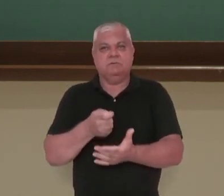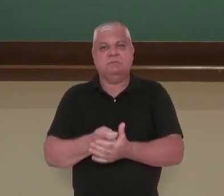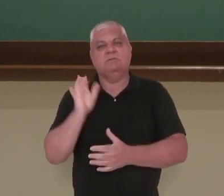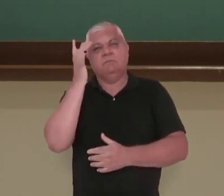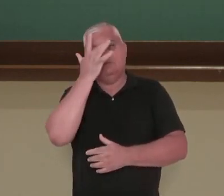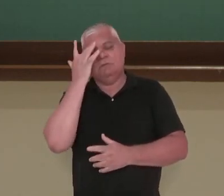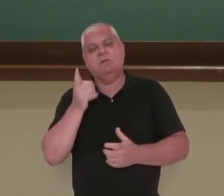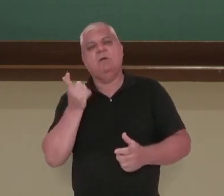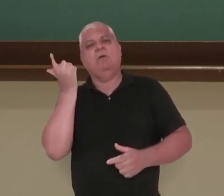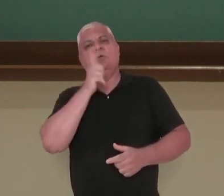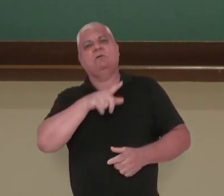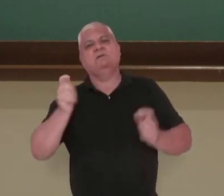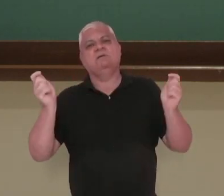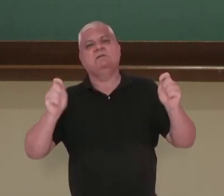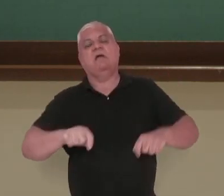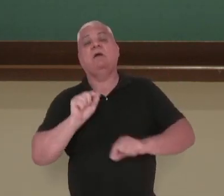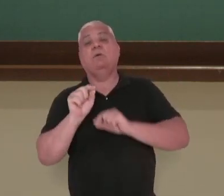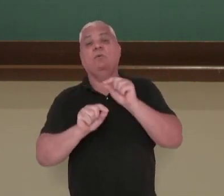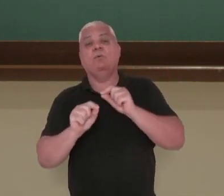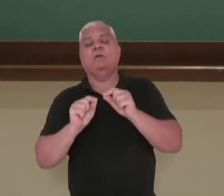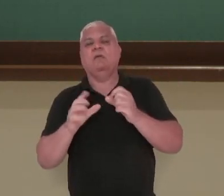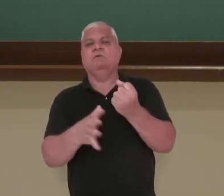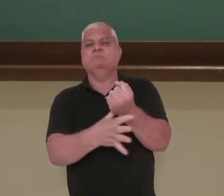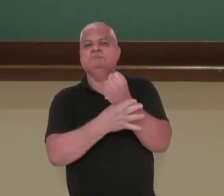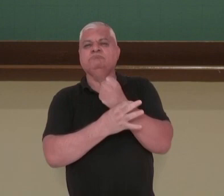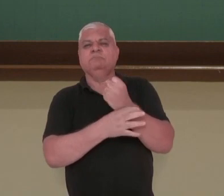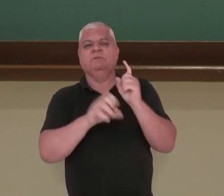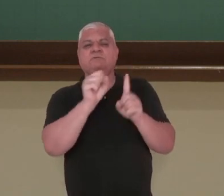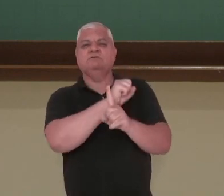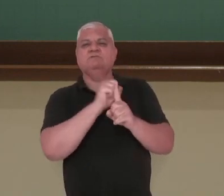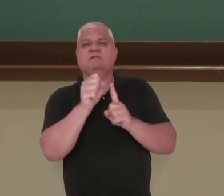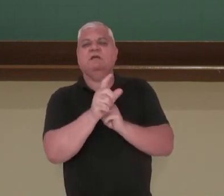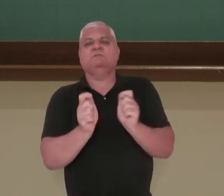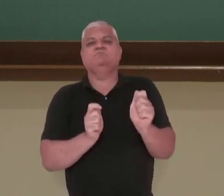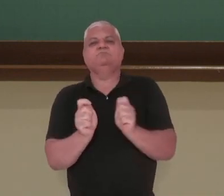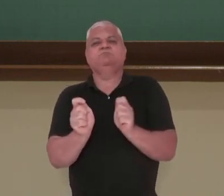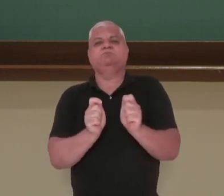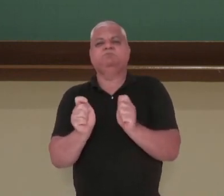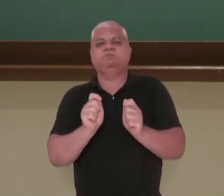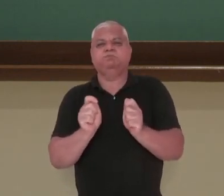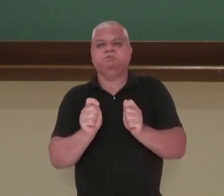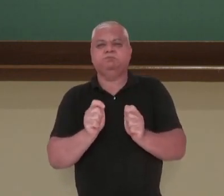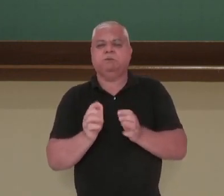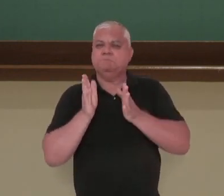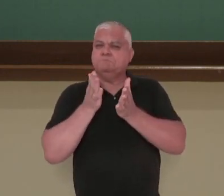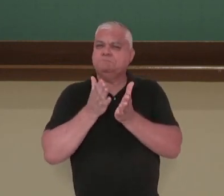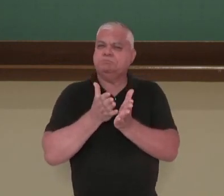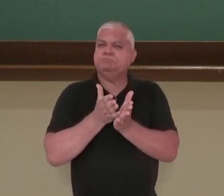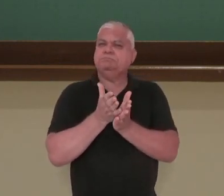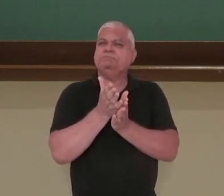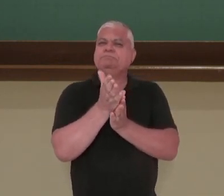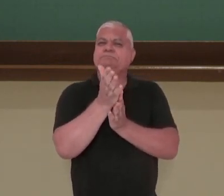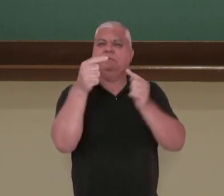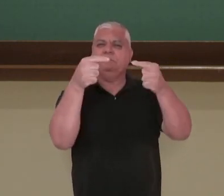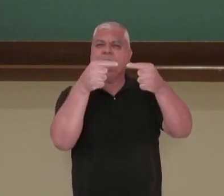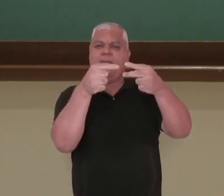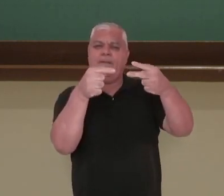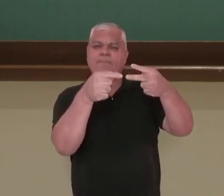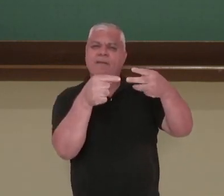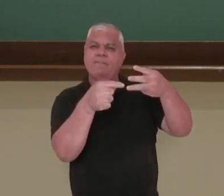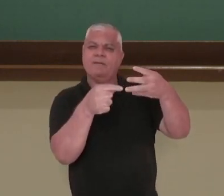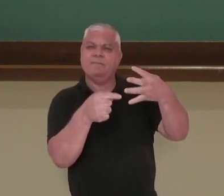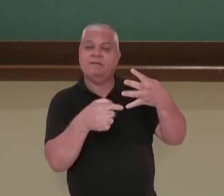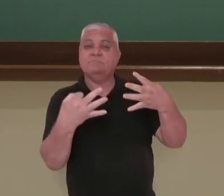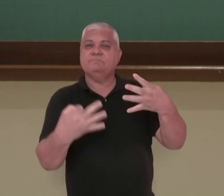Aí a gente consegue garantir uma sociedade bem regulada, uma sociedade que funciona certinho, uma sociedade harmoniosa e uma